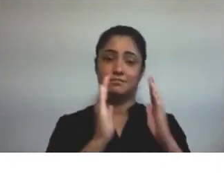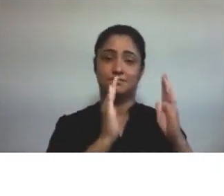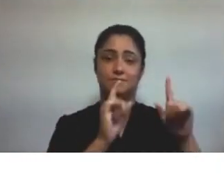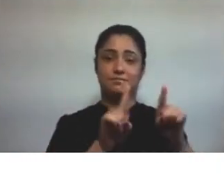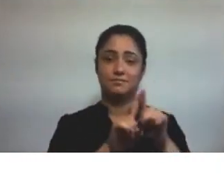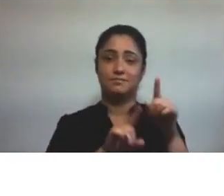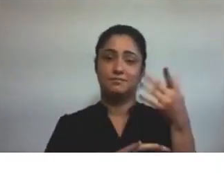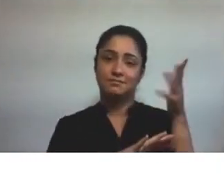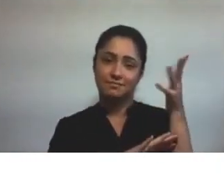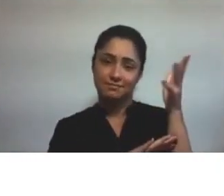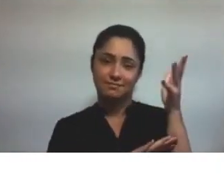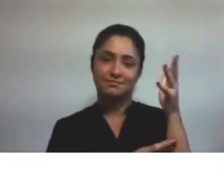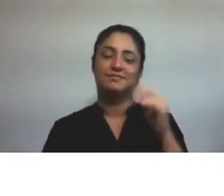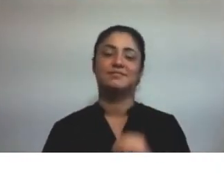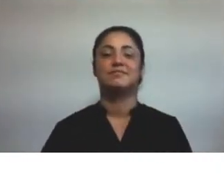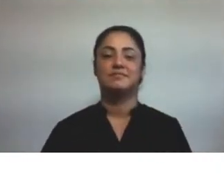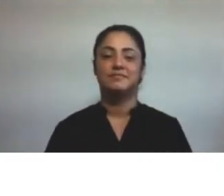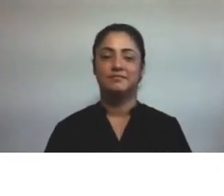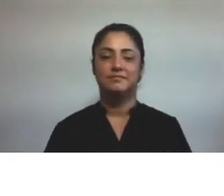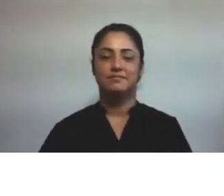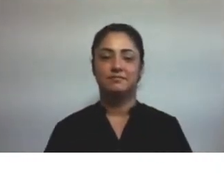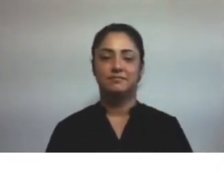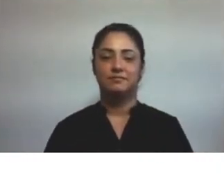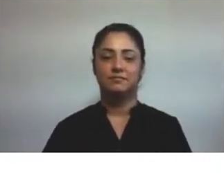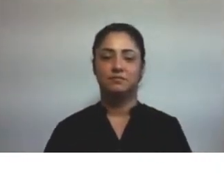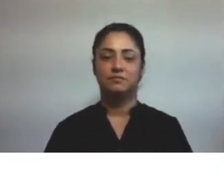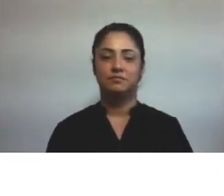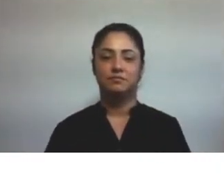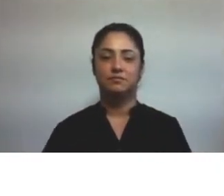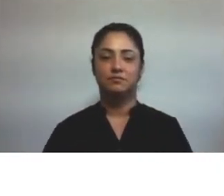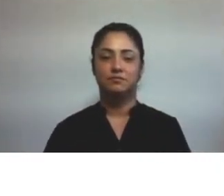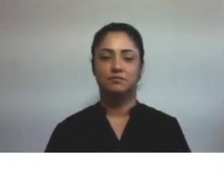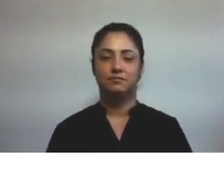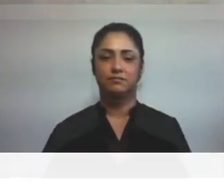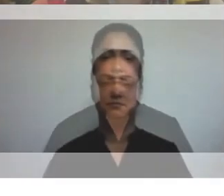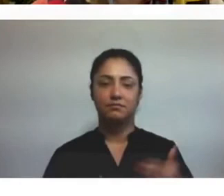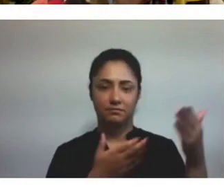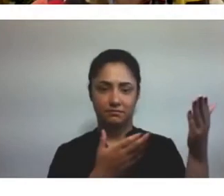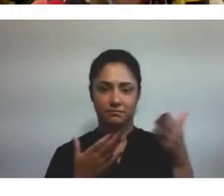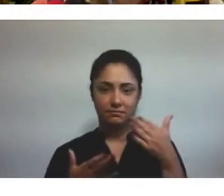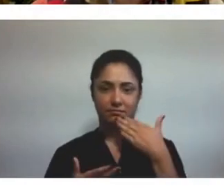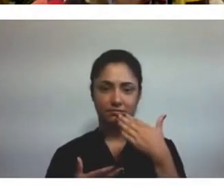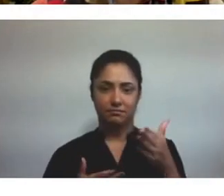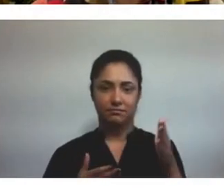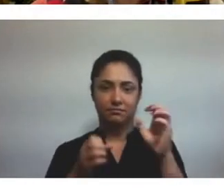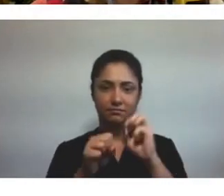plantinha. Eu solicito que, por favor, seja colocado o slide.